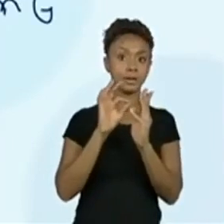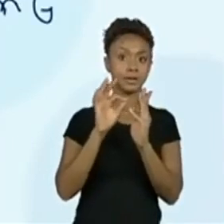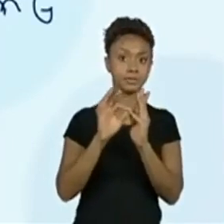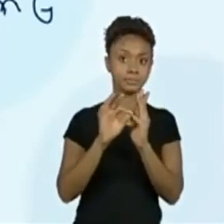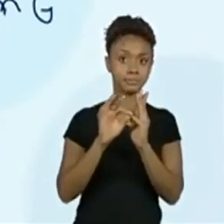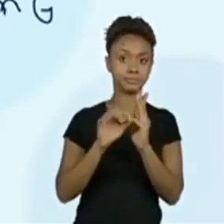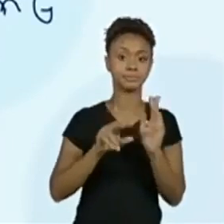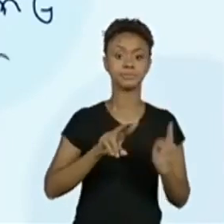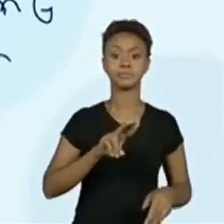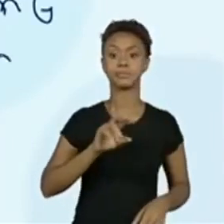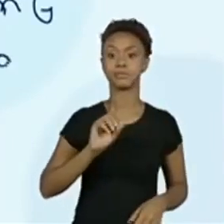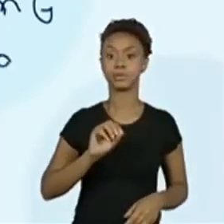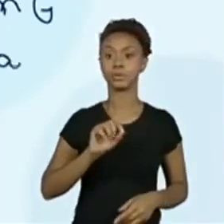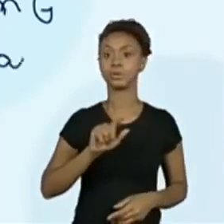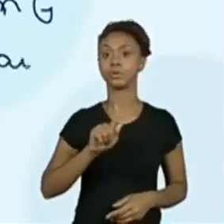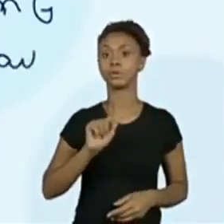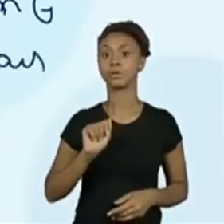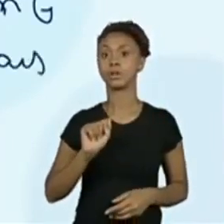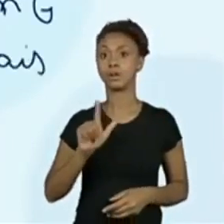Pelas vogais.